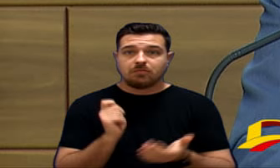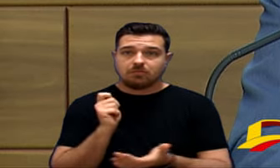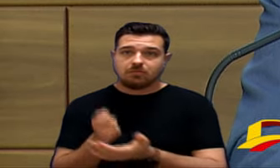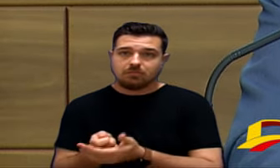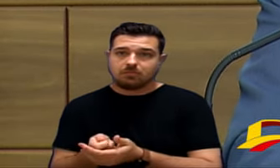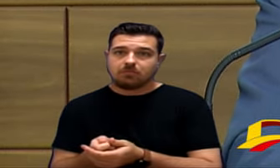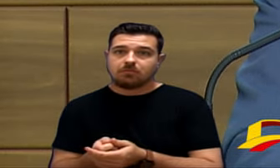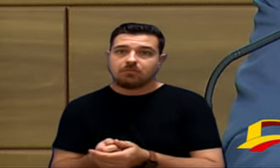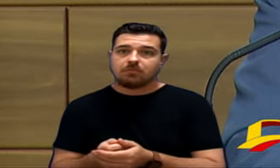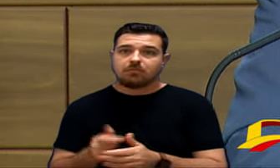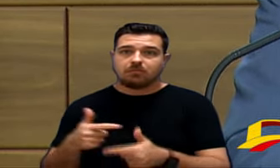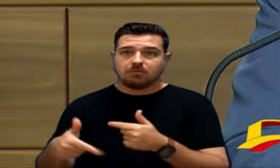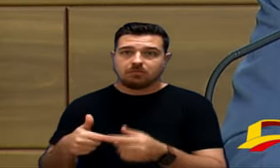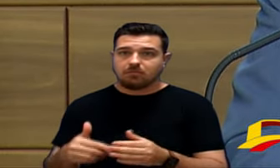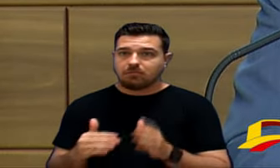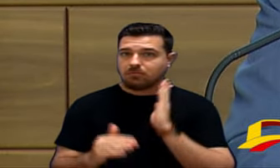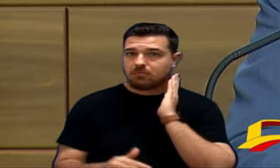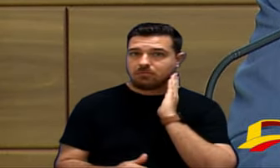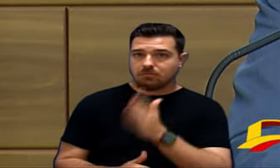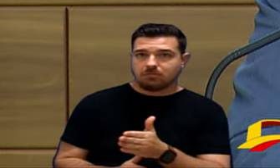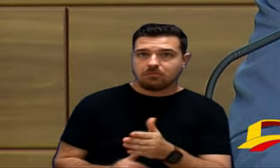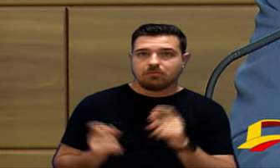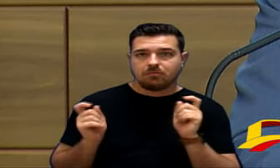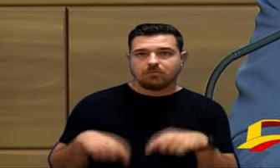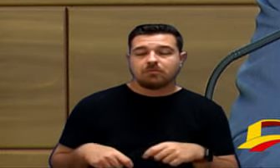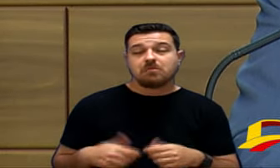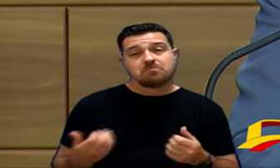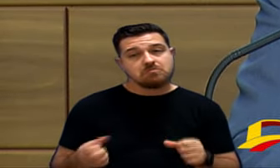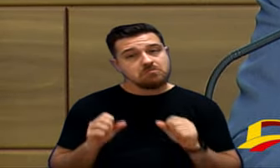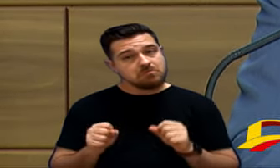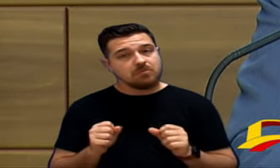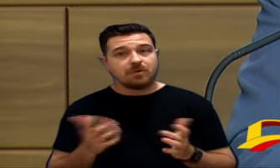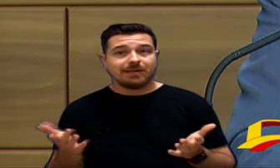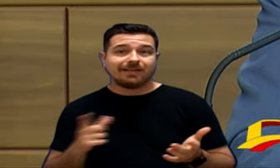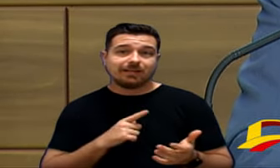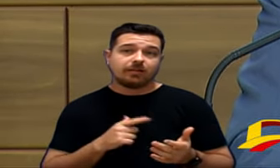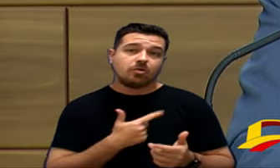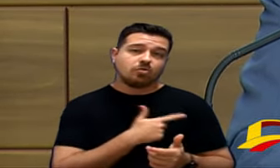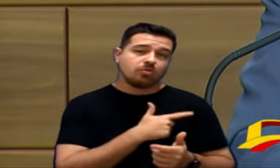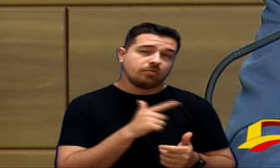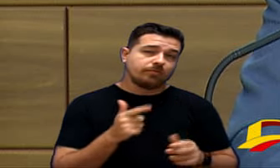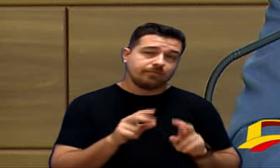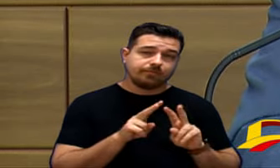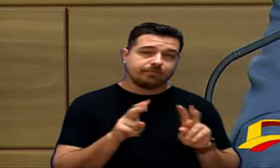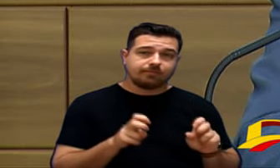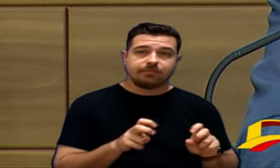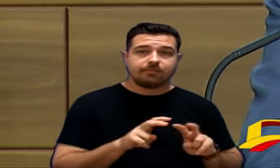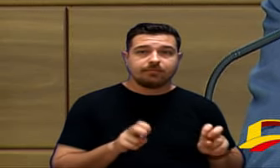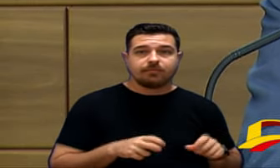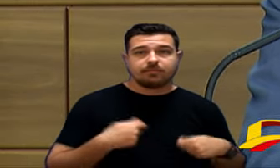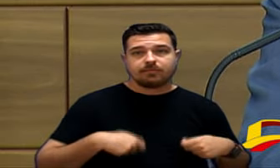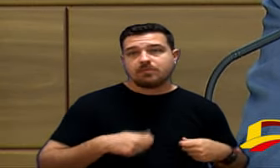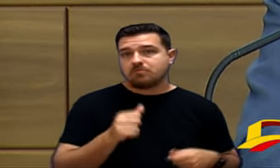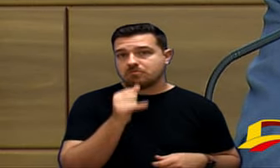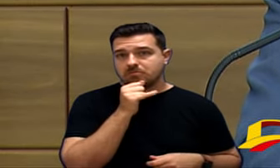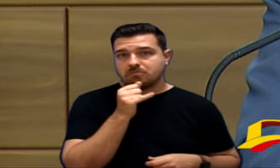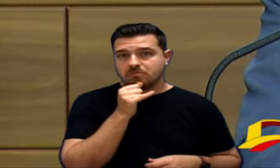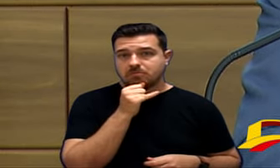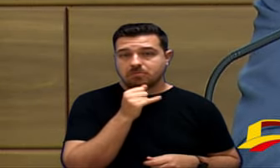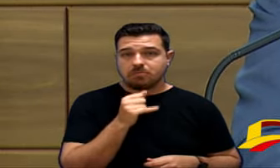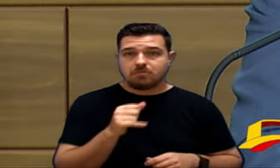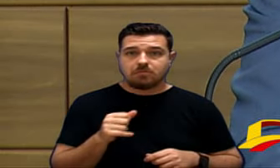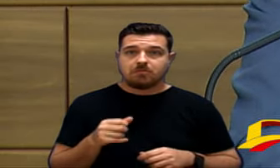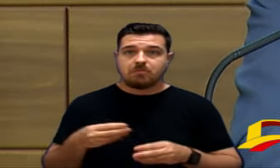pagamento Teoricamente sim mas a gente tem uma série de questões operacionais que dificultam o município não tem acesso à folha de pagamento dos